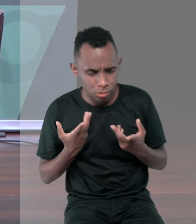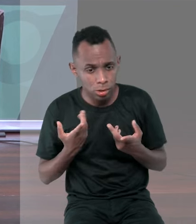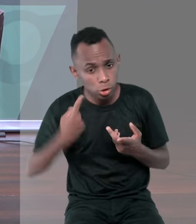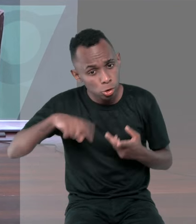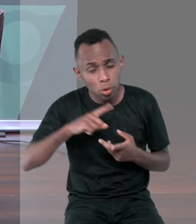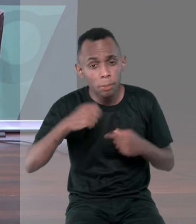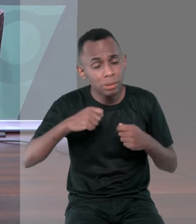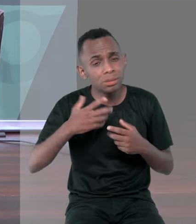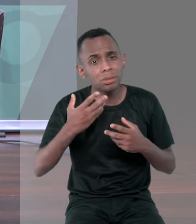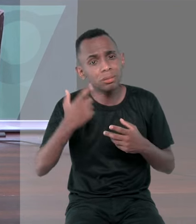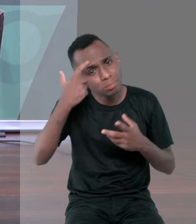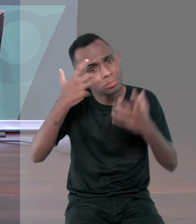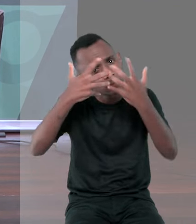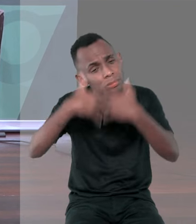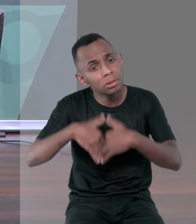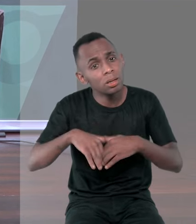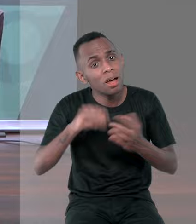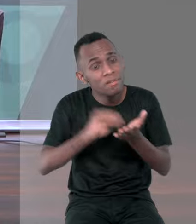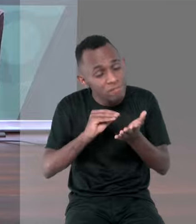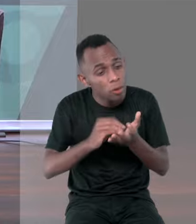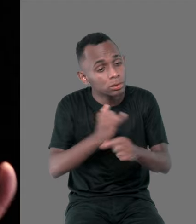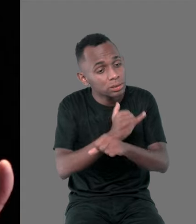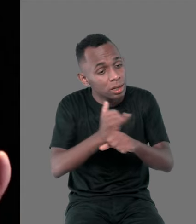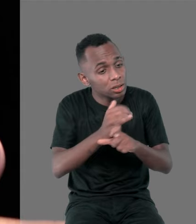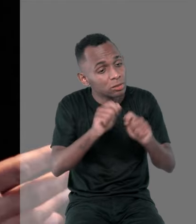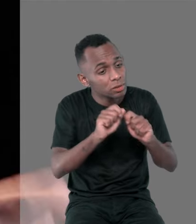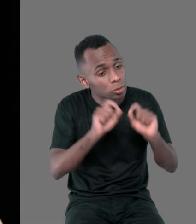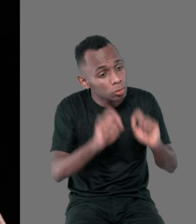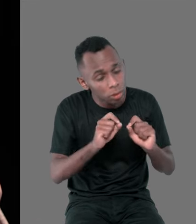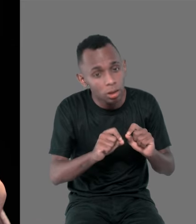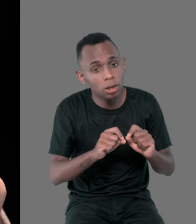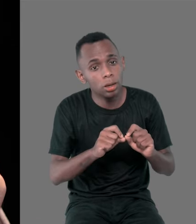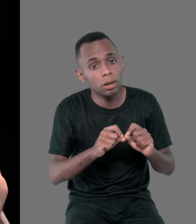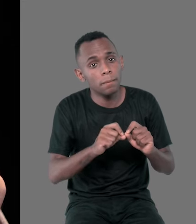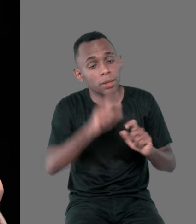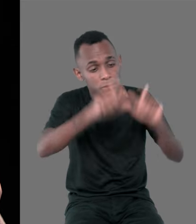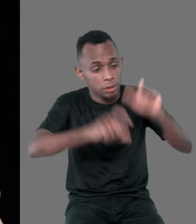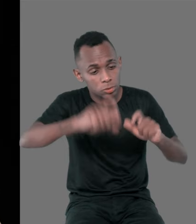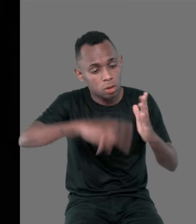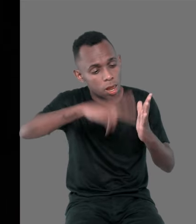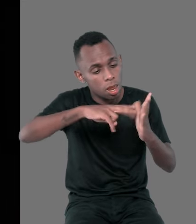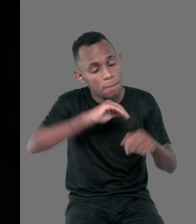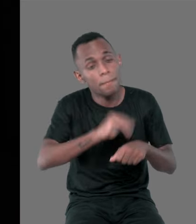gente tem que responder essa pergunta: o que nós não estamos fazendo para a formação de leitores?